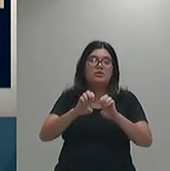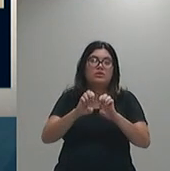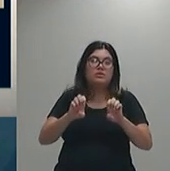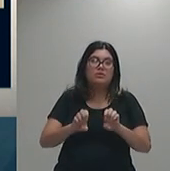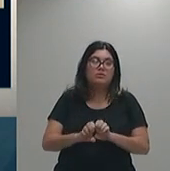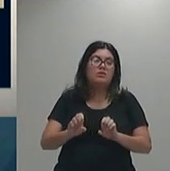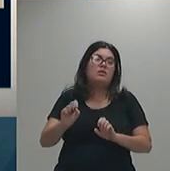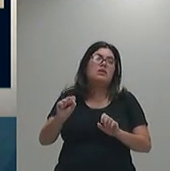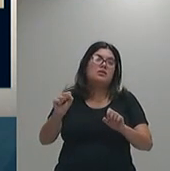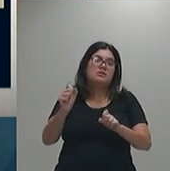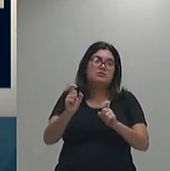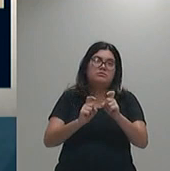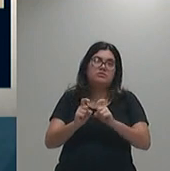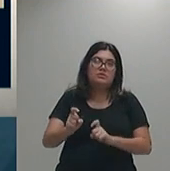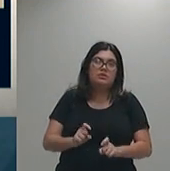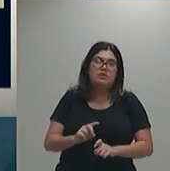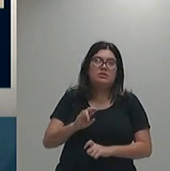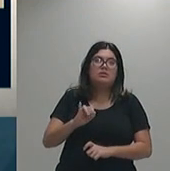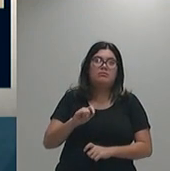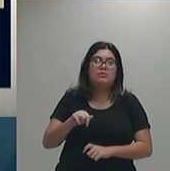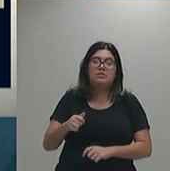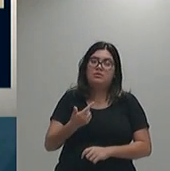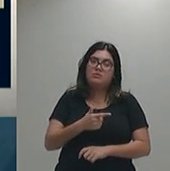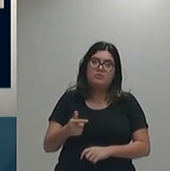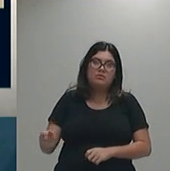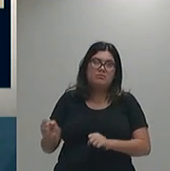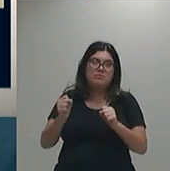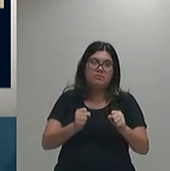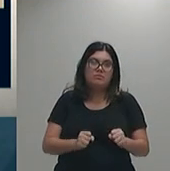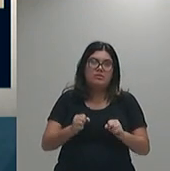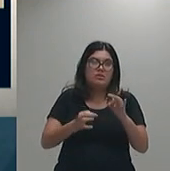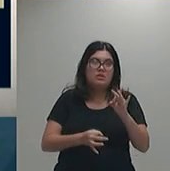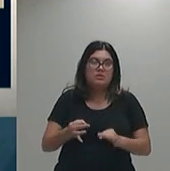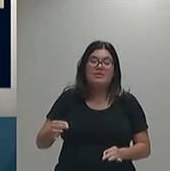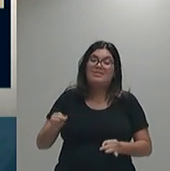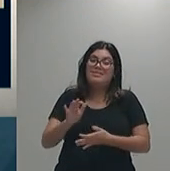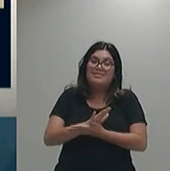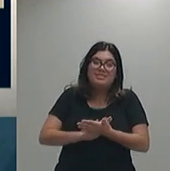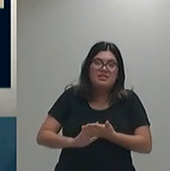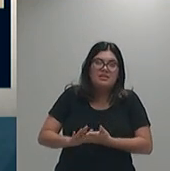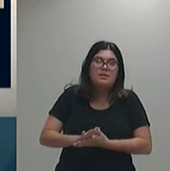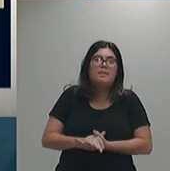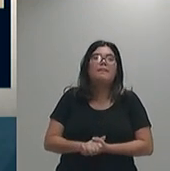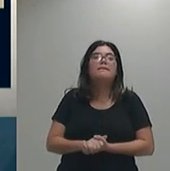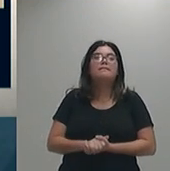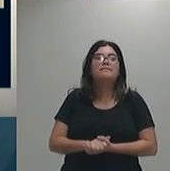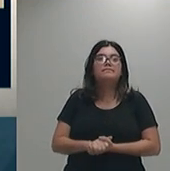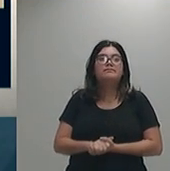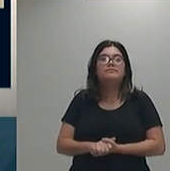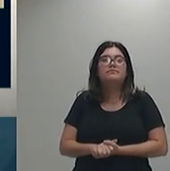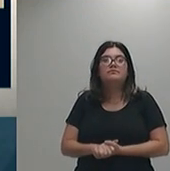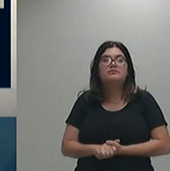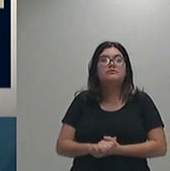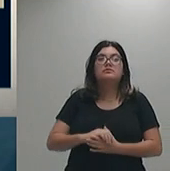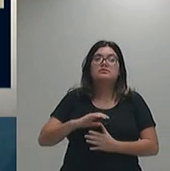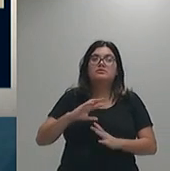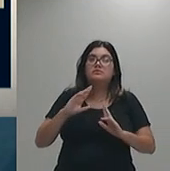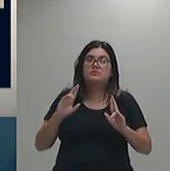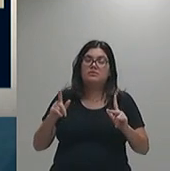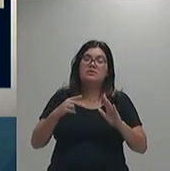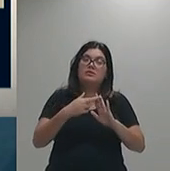dessa câmera que não tem poder jurisdicional para nada é é certo regras